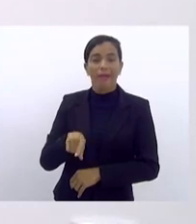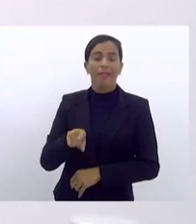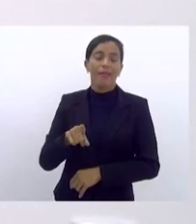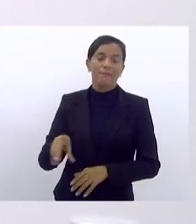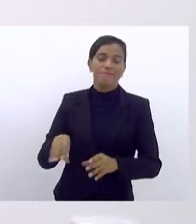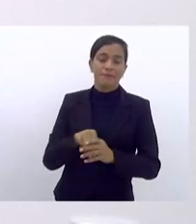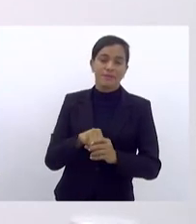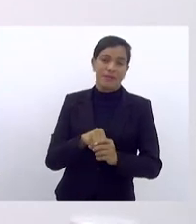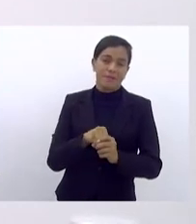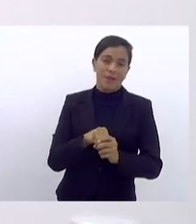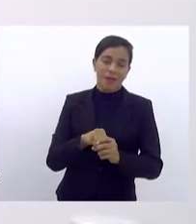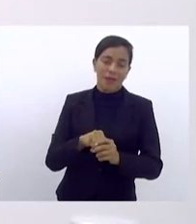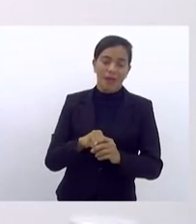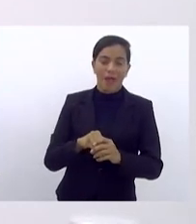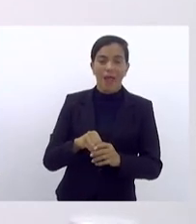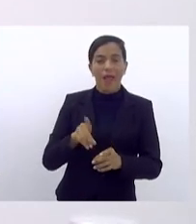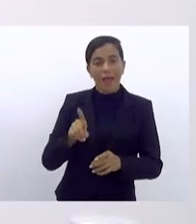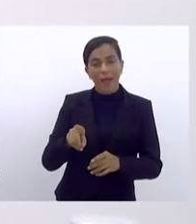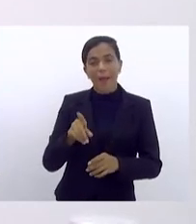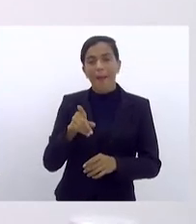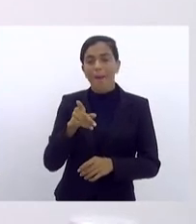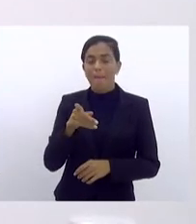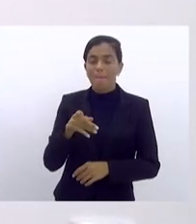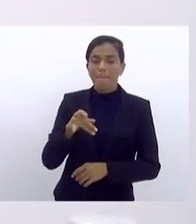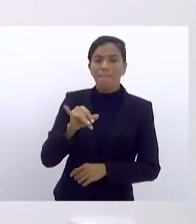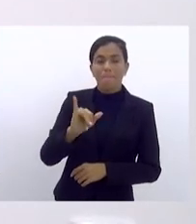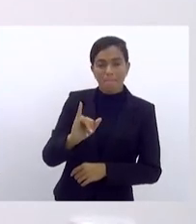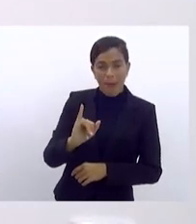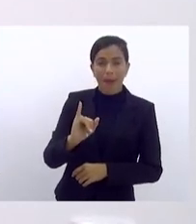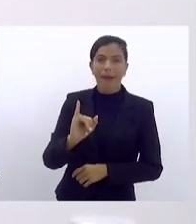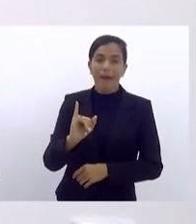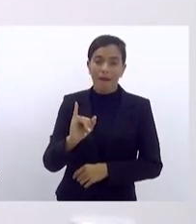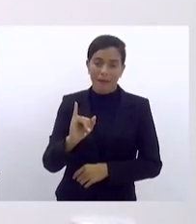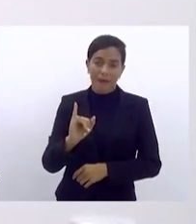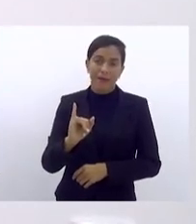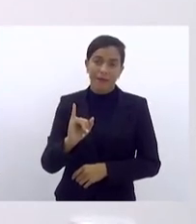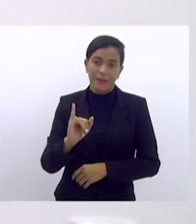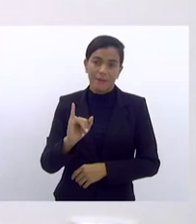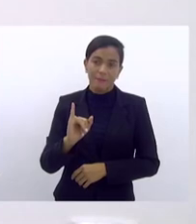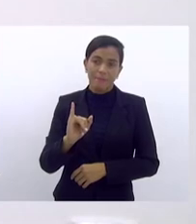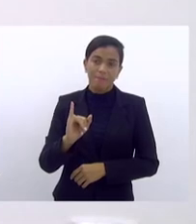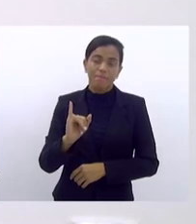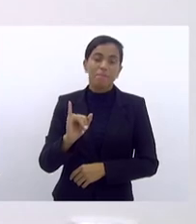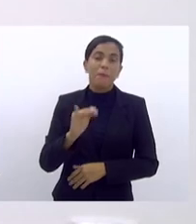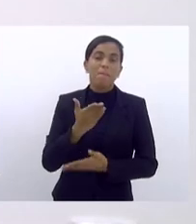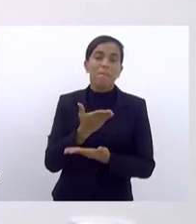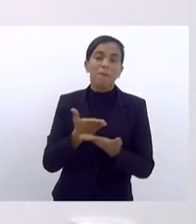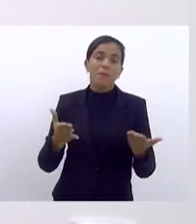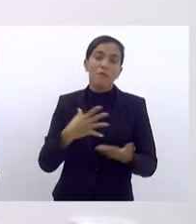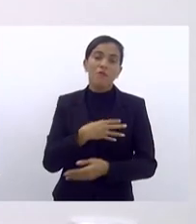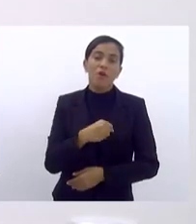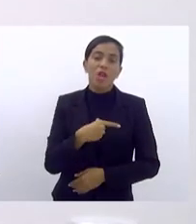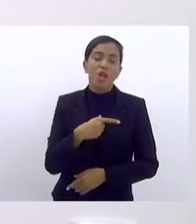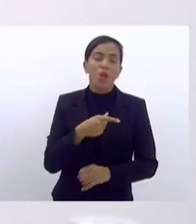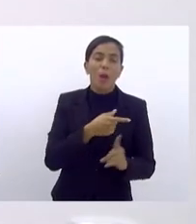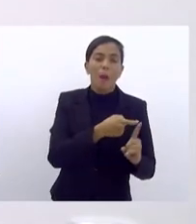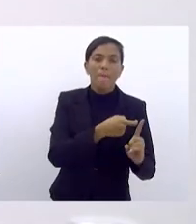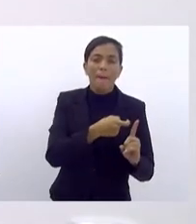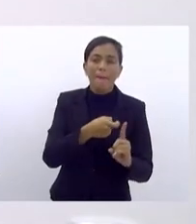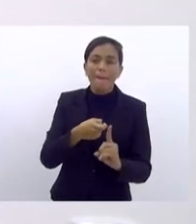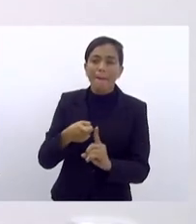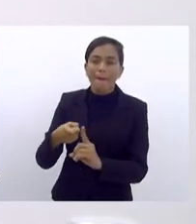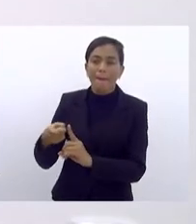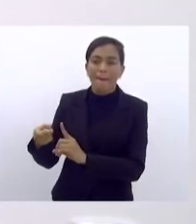ele é um dos pais que perdeu o filho no massacre em Realengo queria também